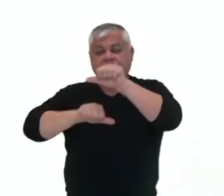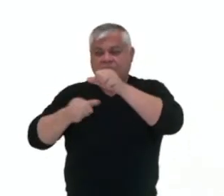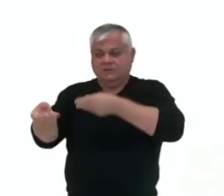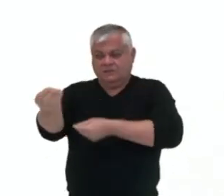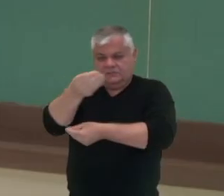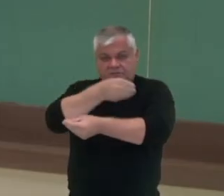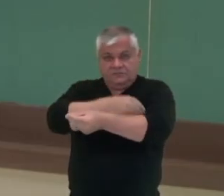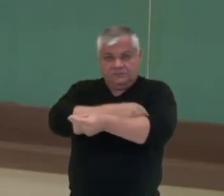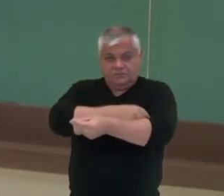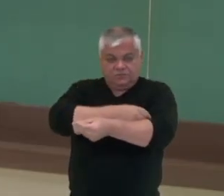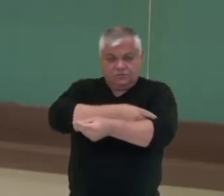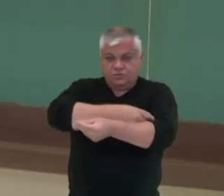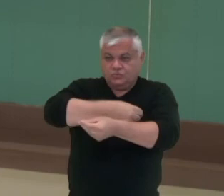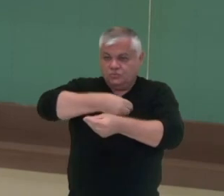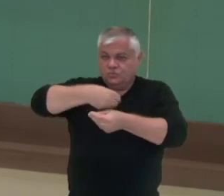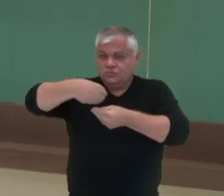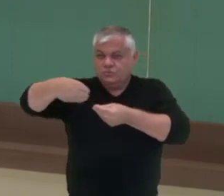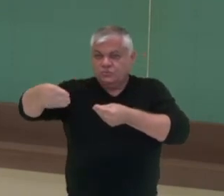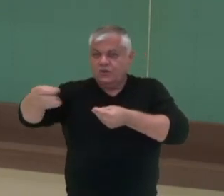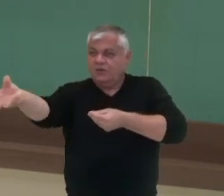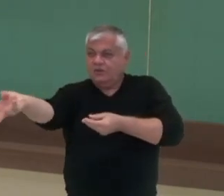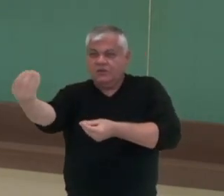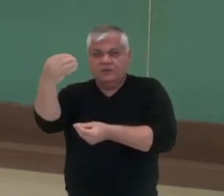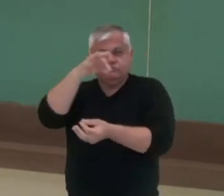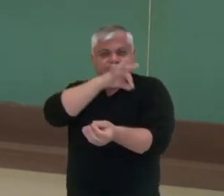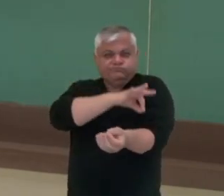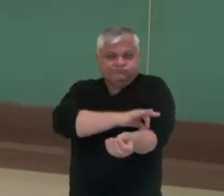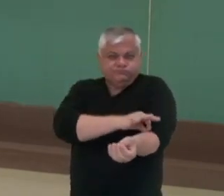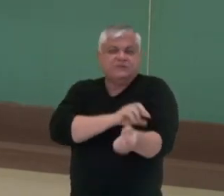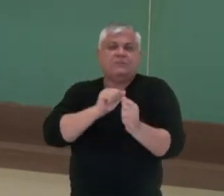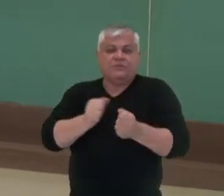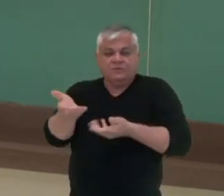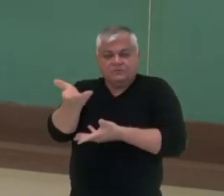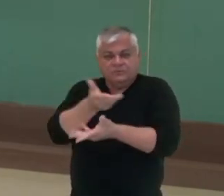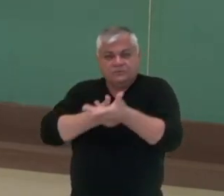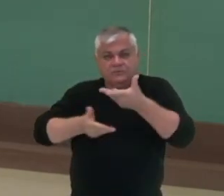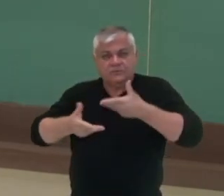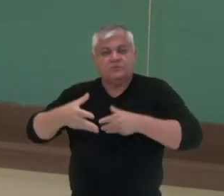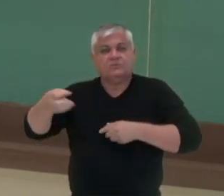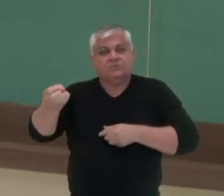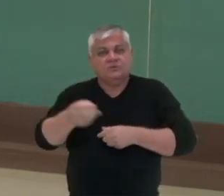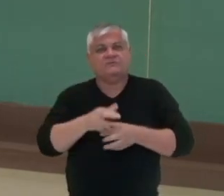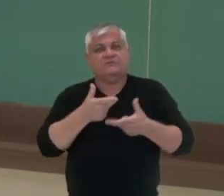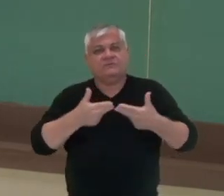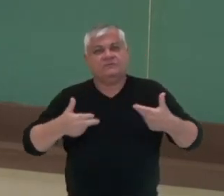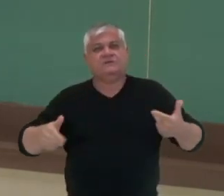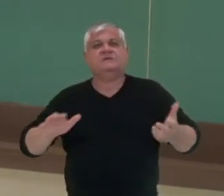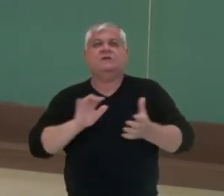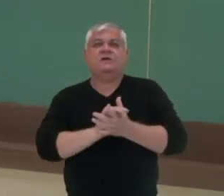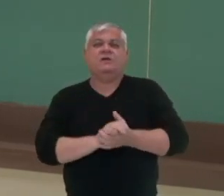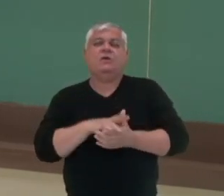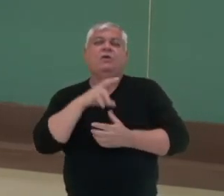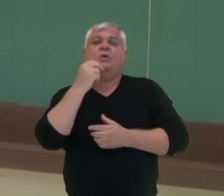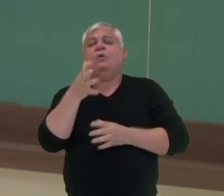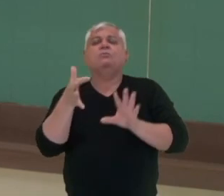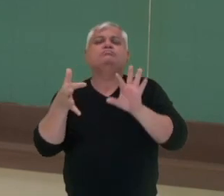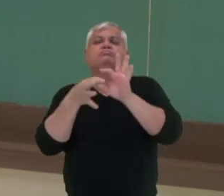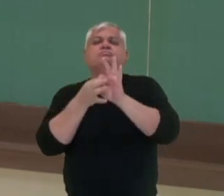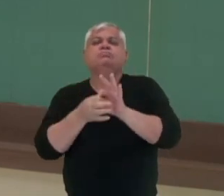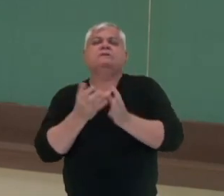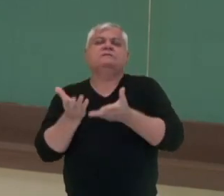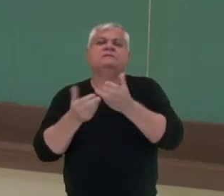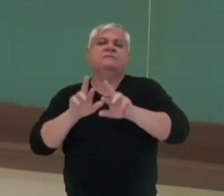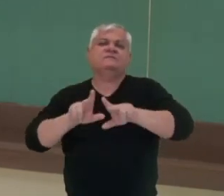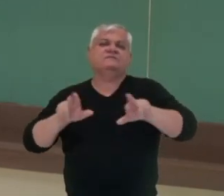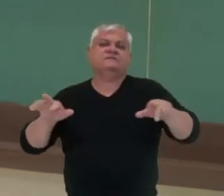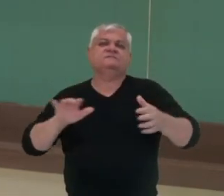retira a medula óssea que está doente e coloca uma medula óssea nova, né, através de um doador, ou também associar diferentes